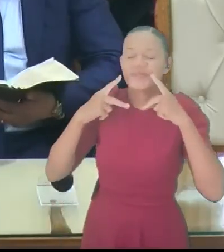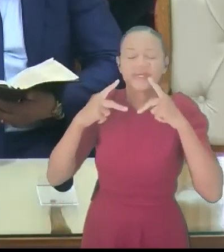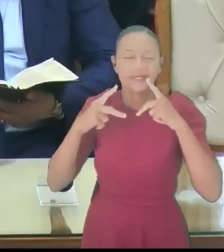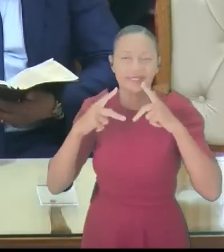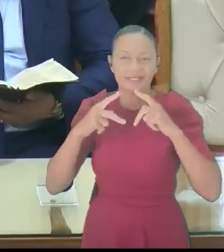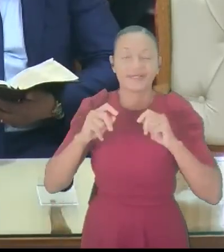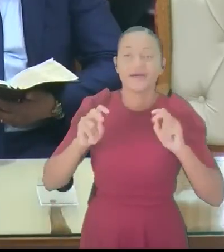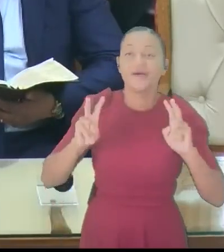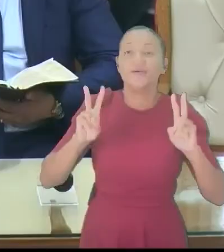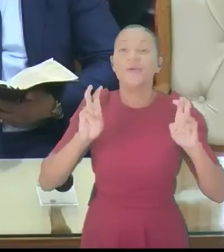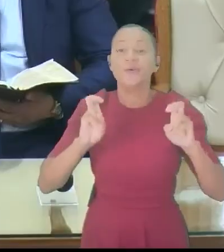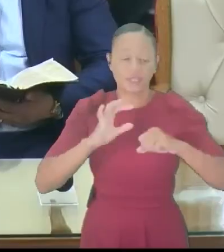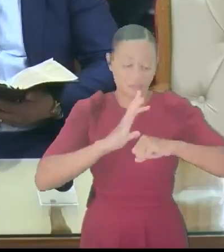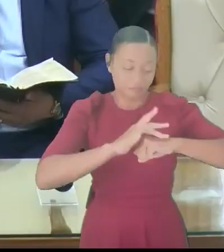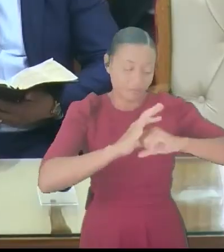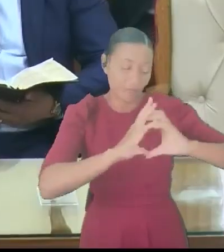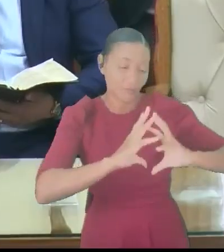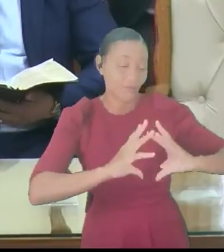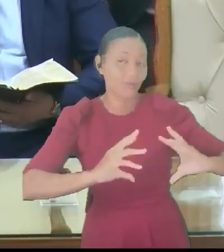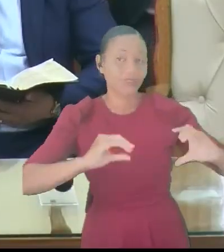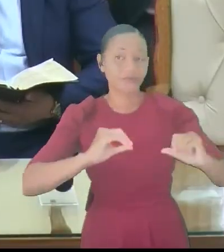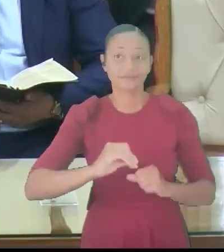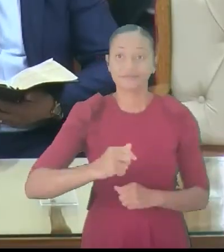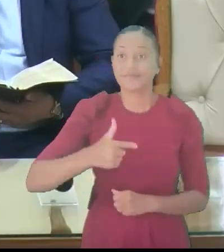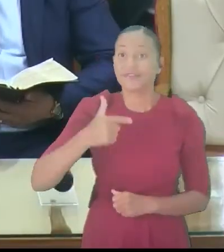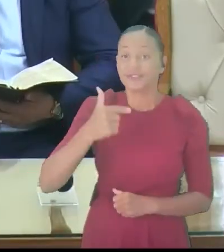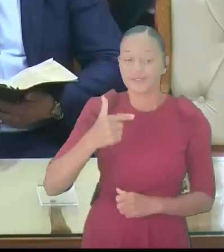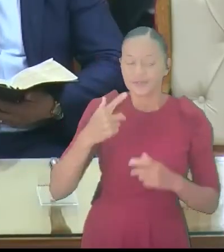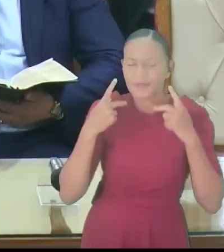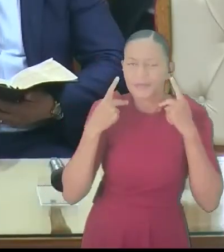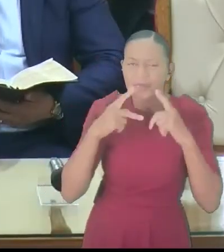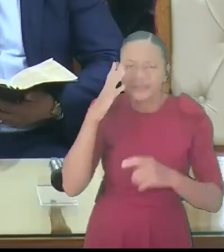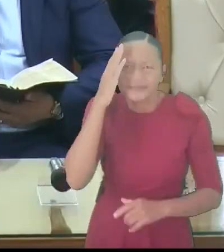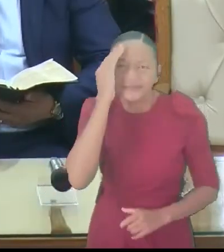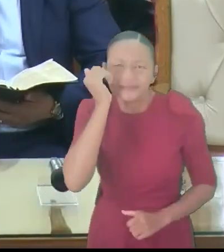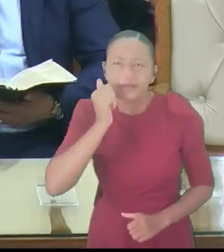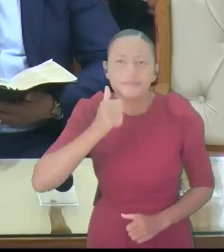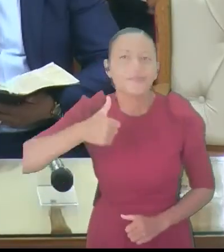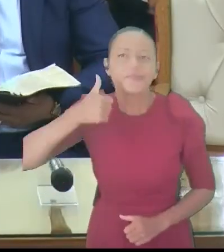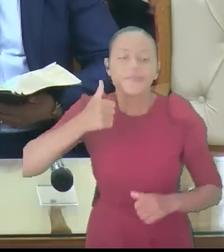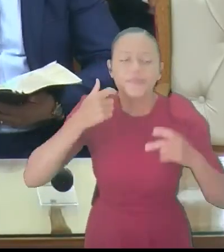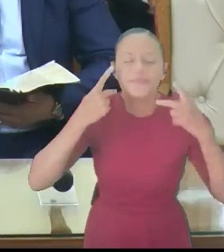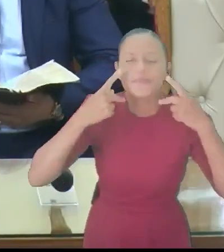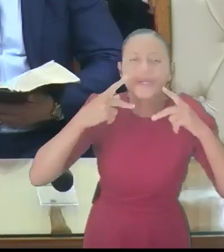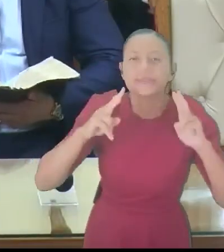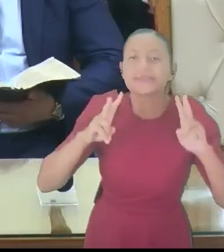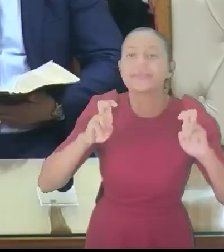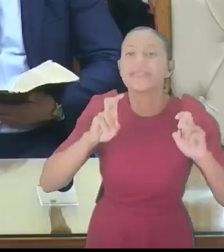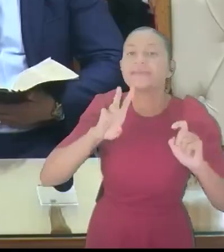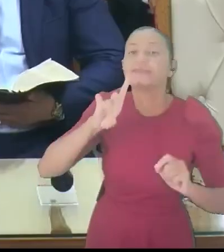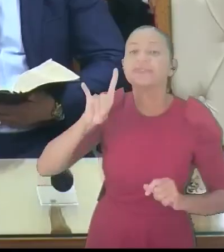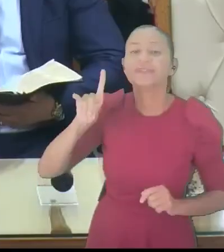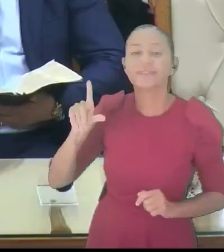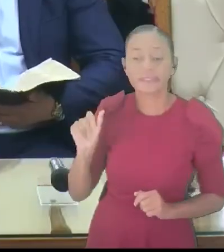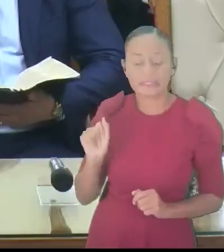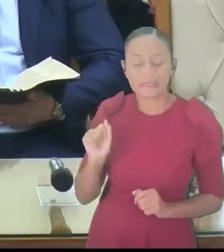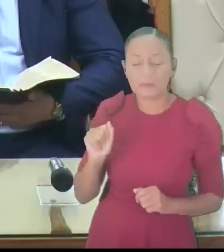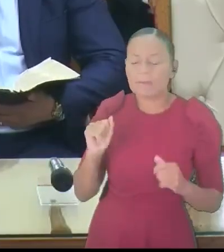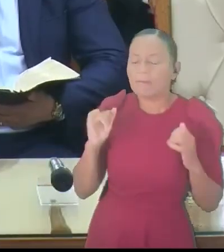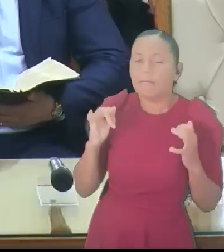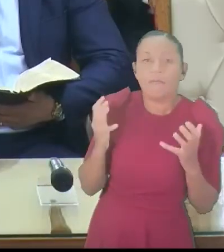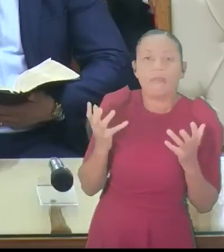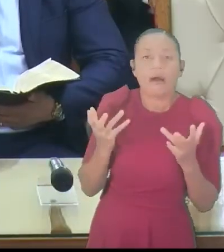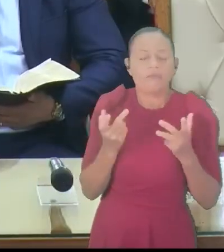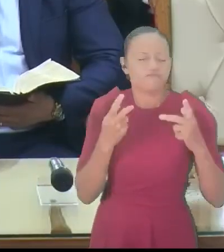da cura, a segunda pregação de Pedro, quem sabe qual foi a primeira? A primeira foi em qual dia? A primeira grande mensagem